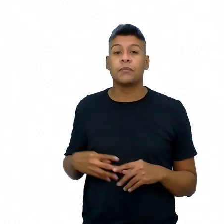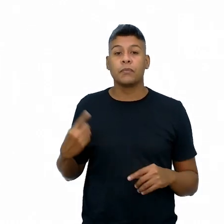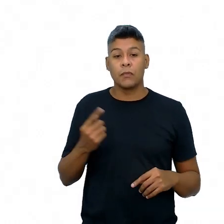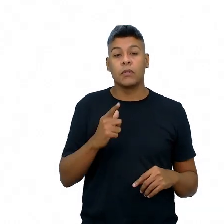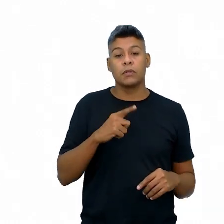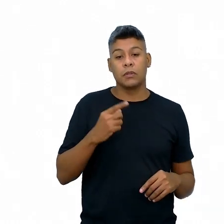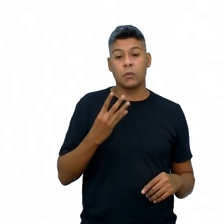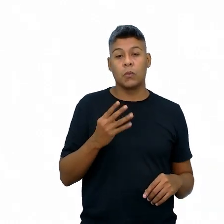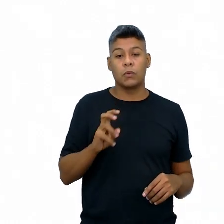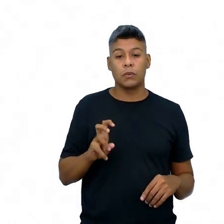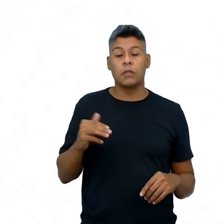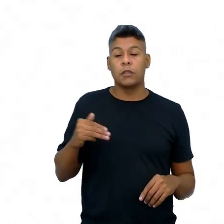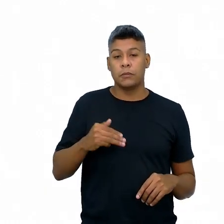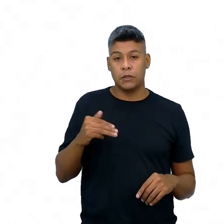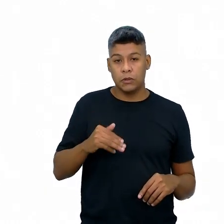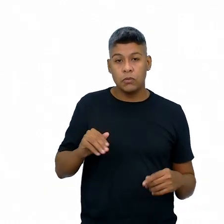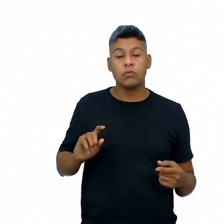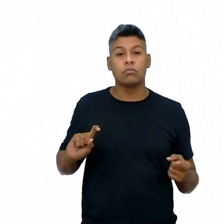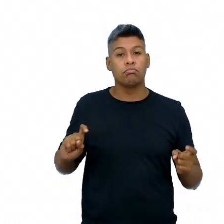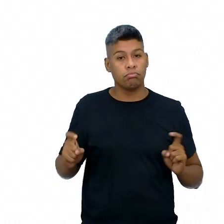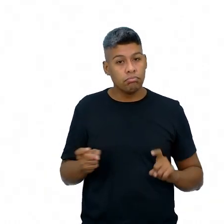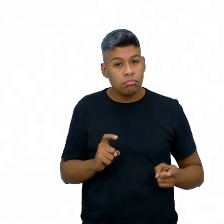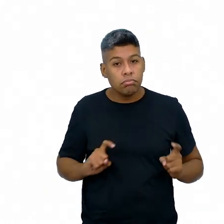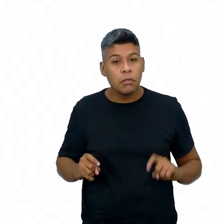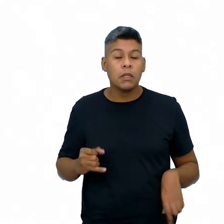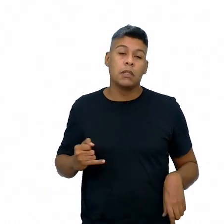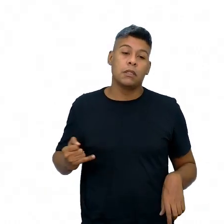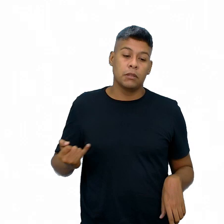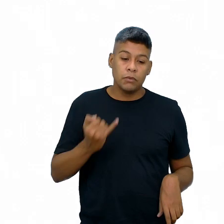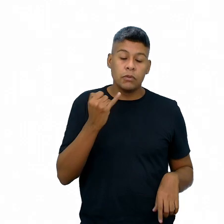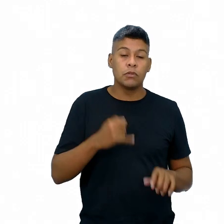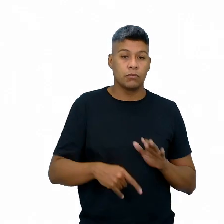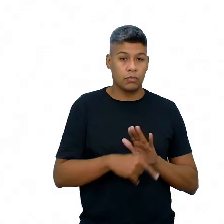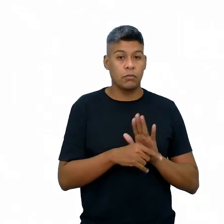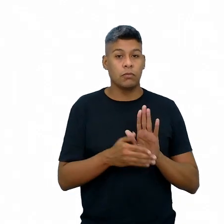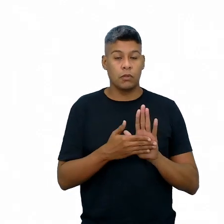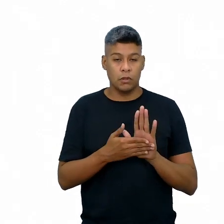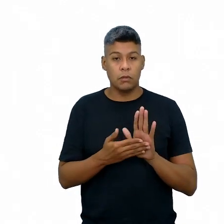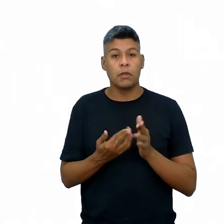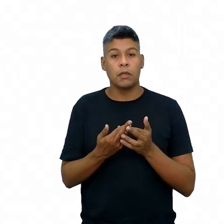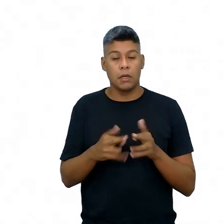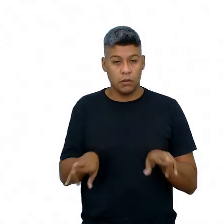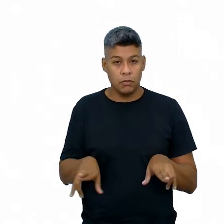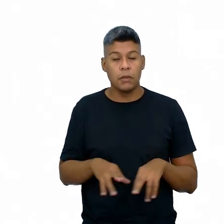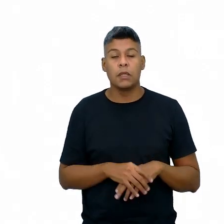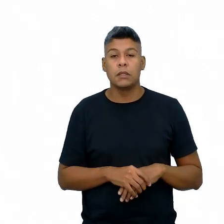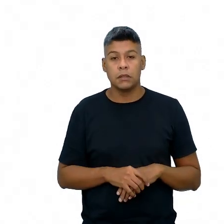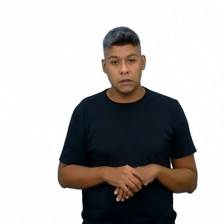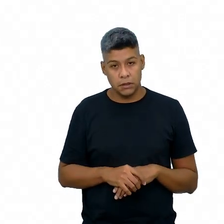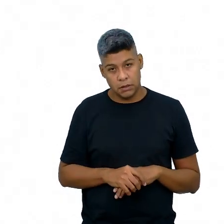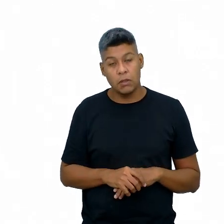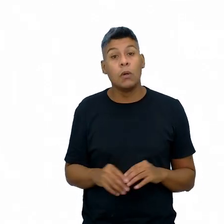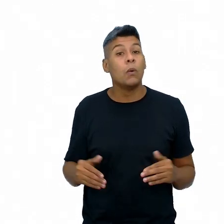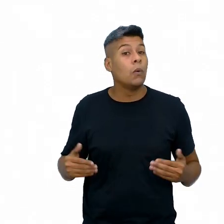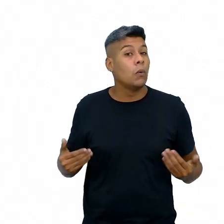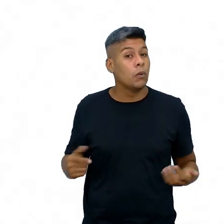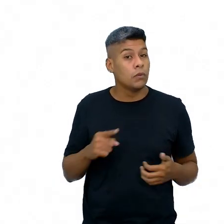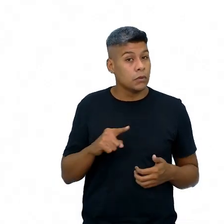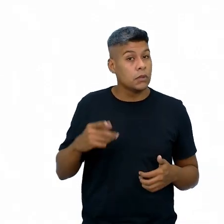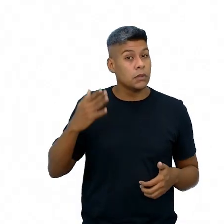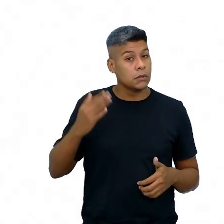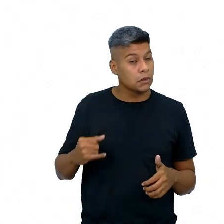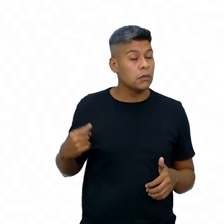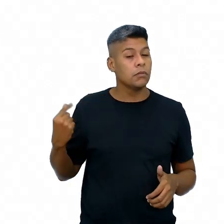aqui 45 minutos para discorrer sobre a importância desse programa de recuperação, E o quanto é necessário